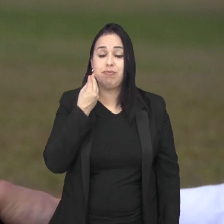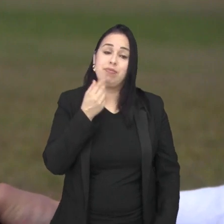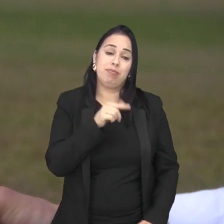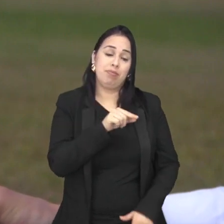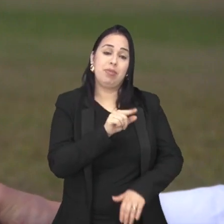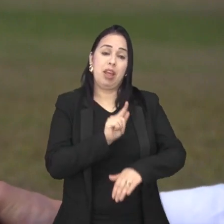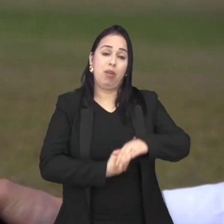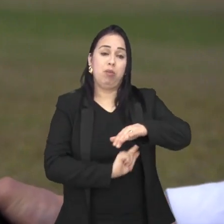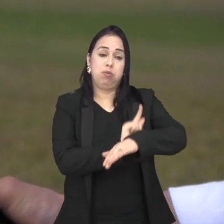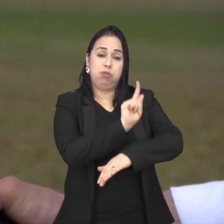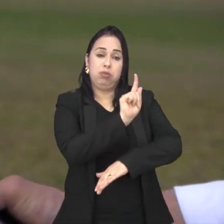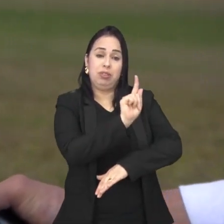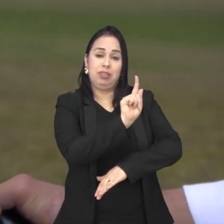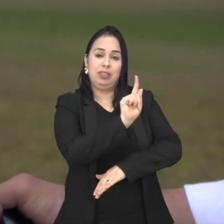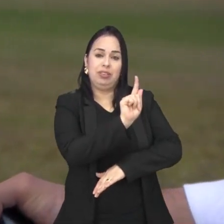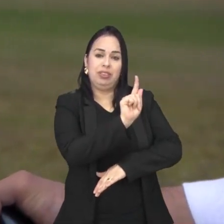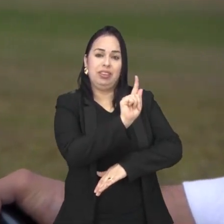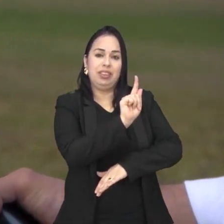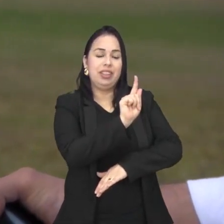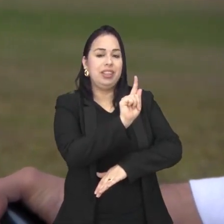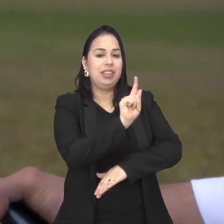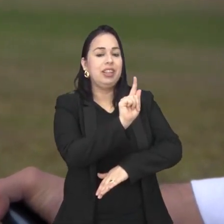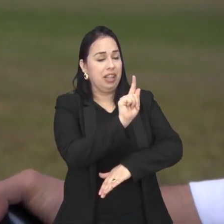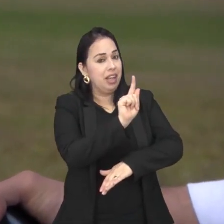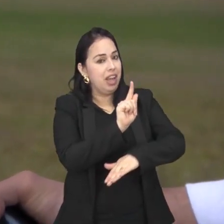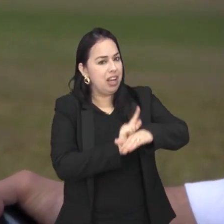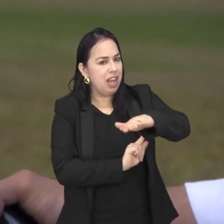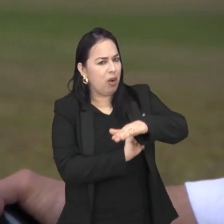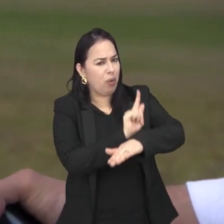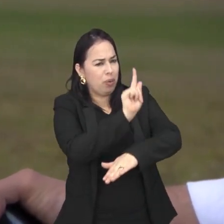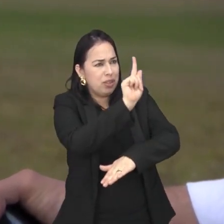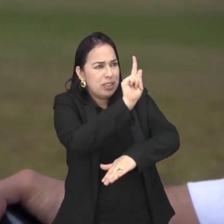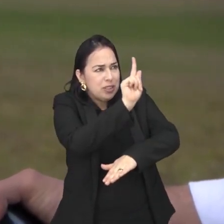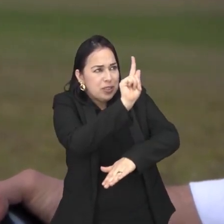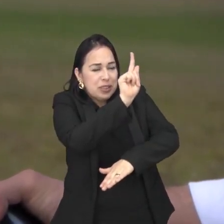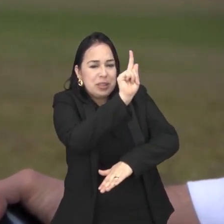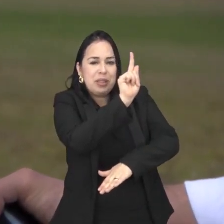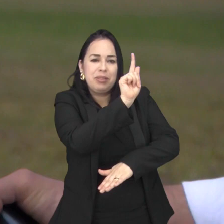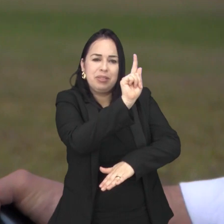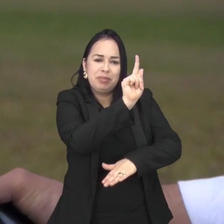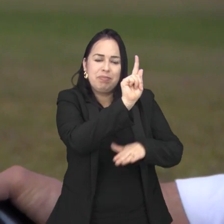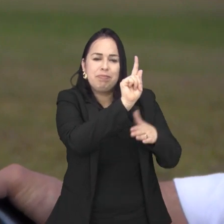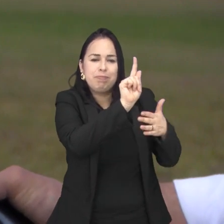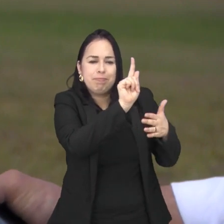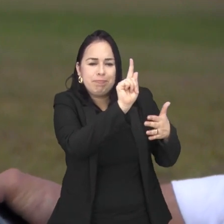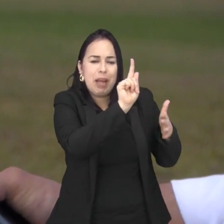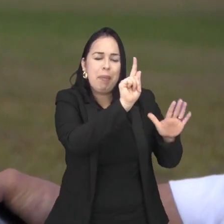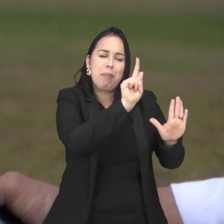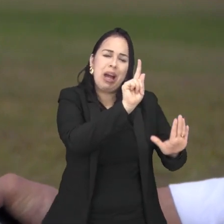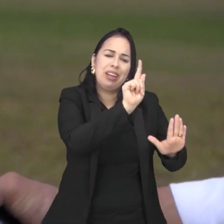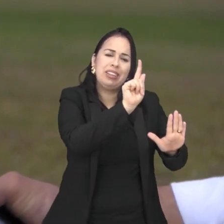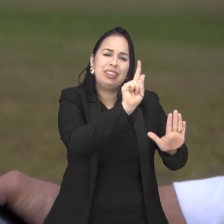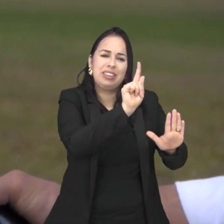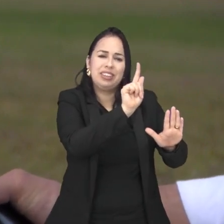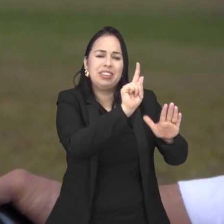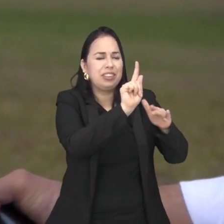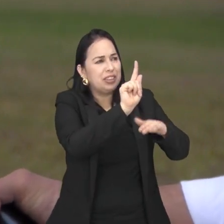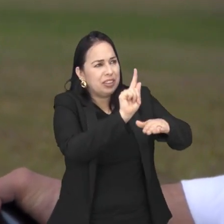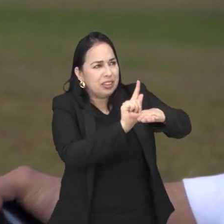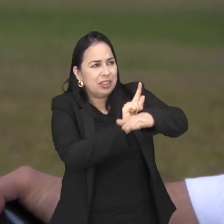pela minha análise, o nosso foguete, ele teve uma trajetória, ele ia seguir uma trajetória reta,